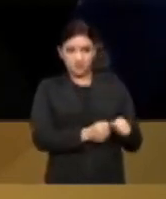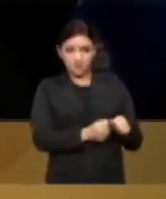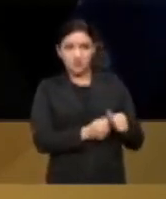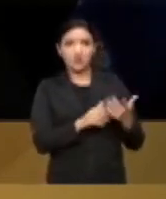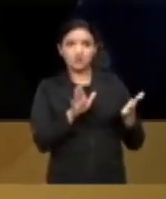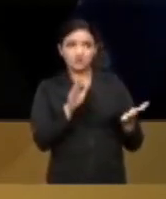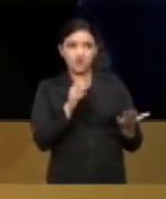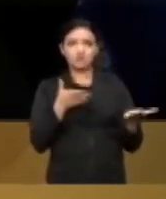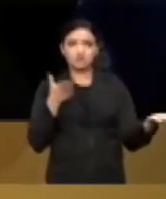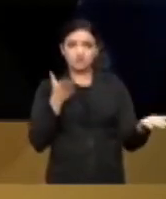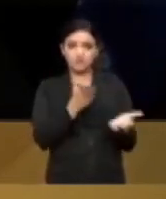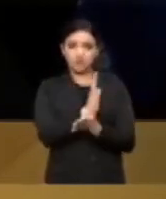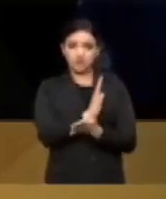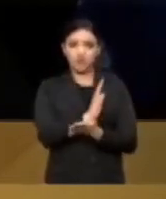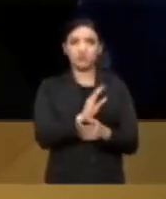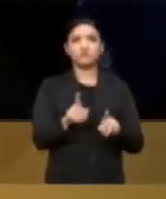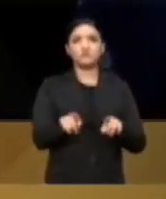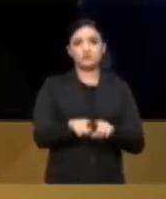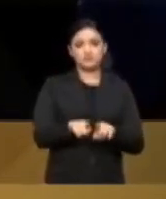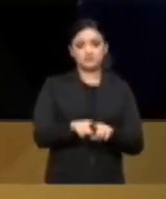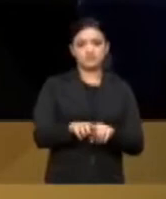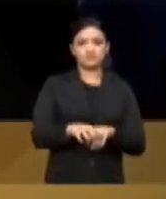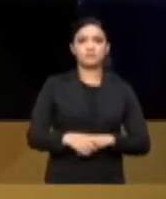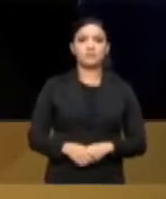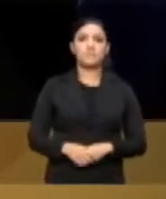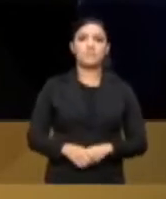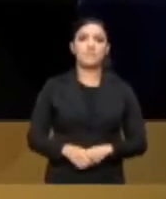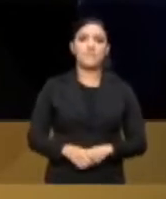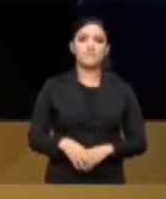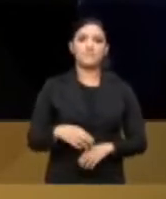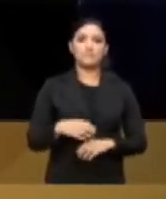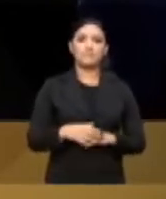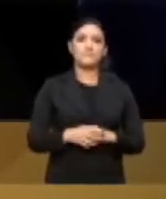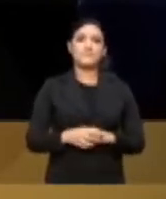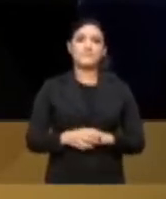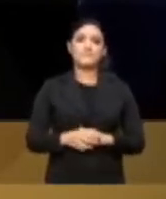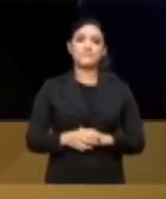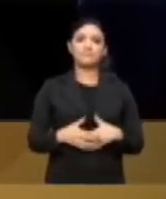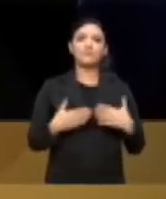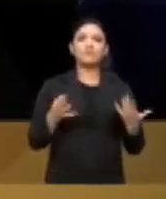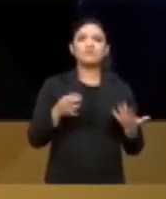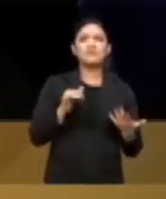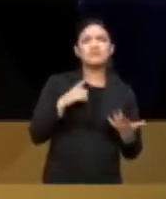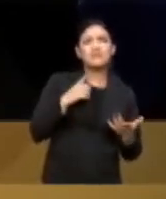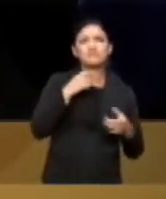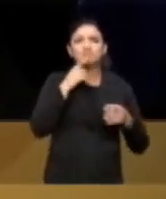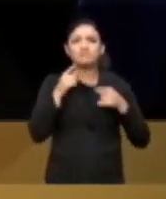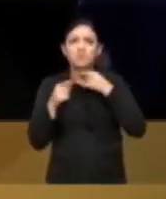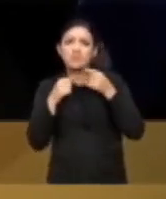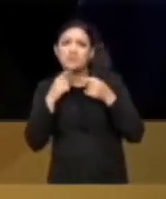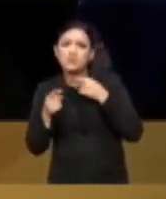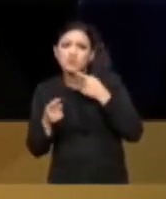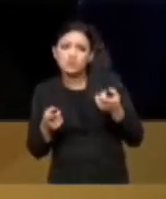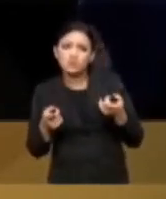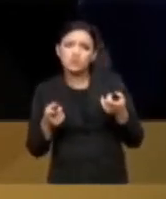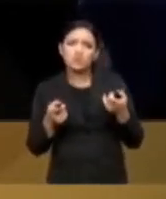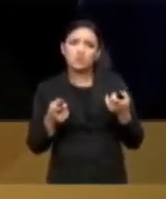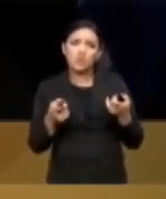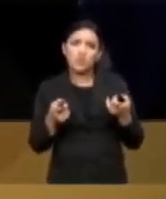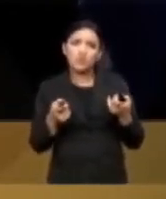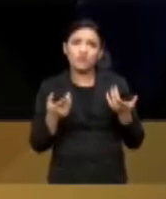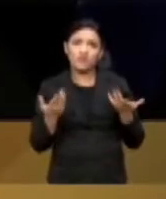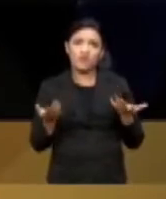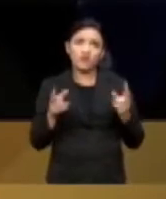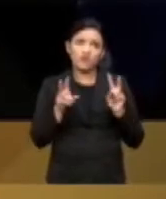reconhecidas, inclusive, na lei brasileira. Se paraiva alguma dúvida sobre o tema à época do ajuizamento da